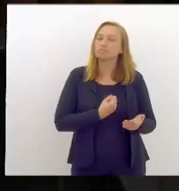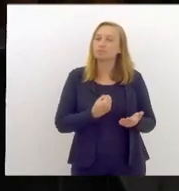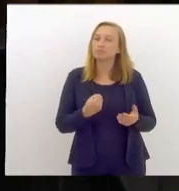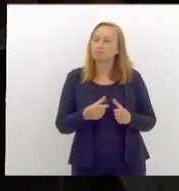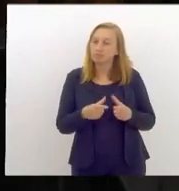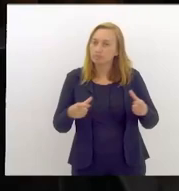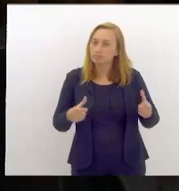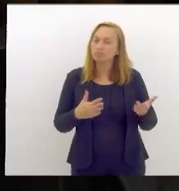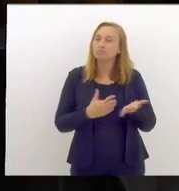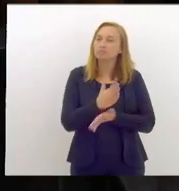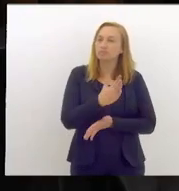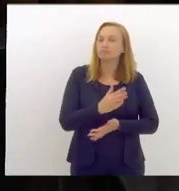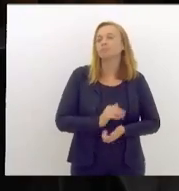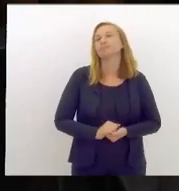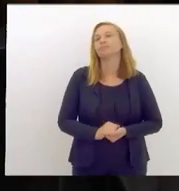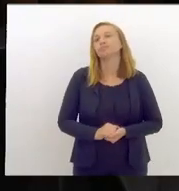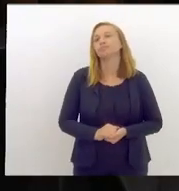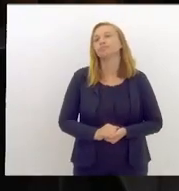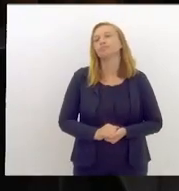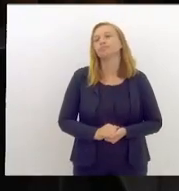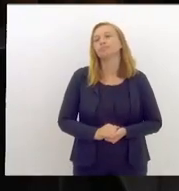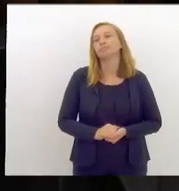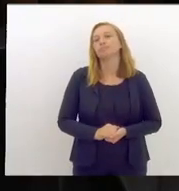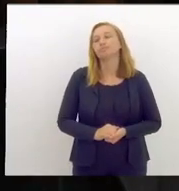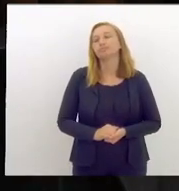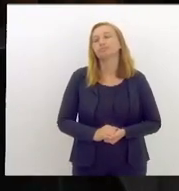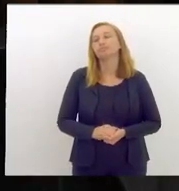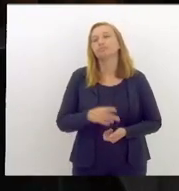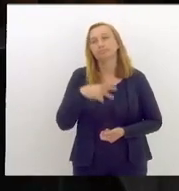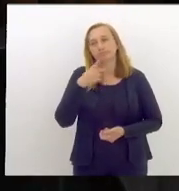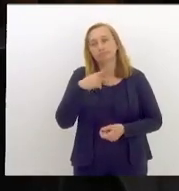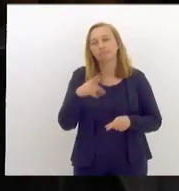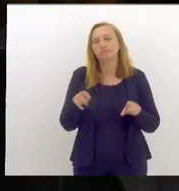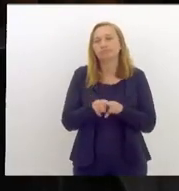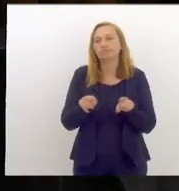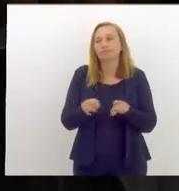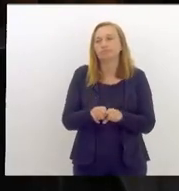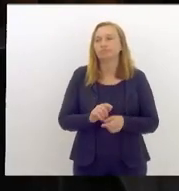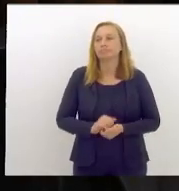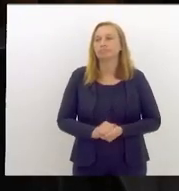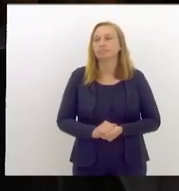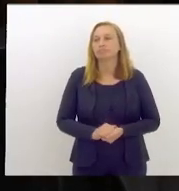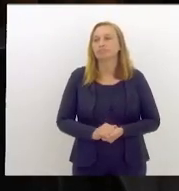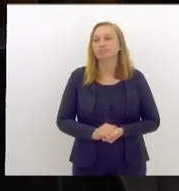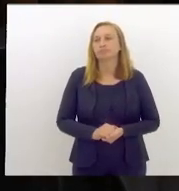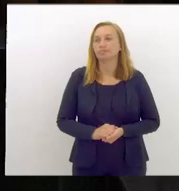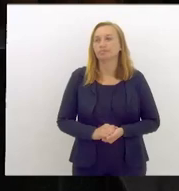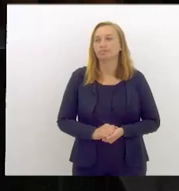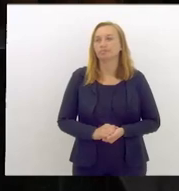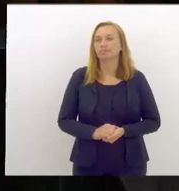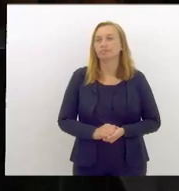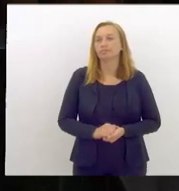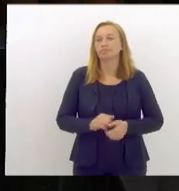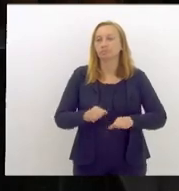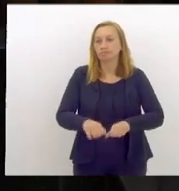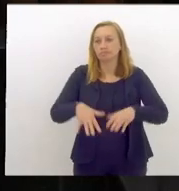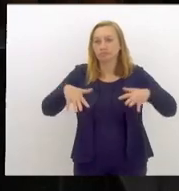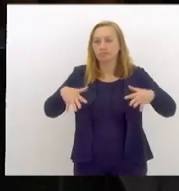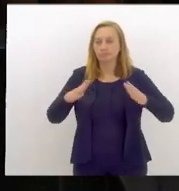tenha sido favorável é importante ressaltar que o plenário dessa